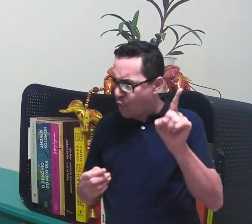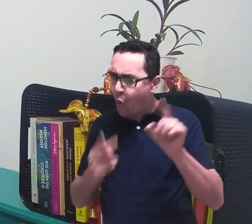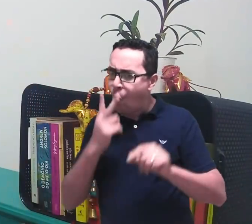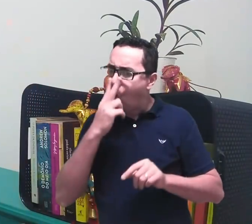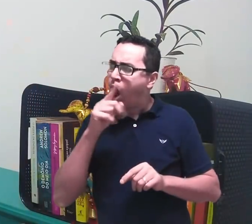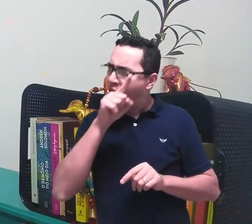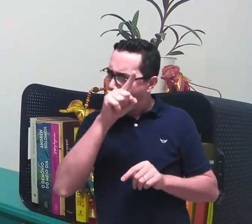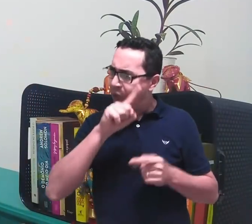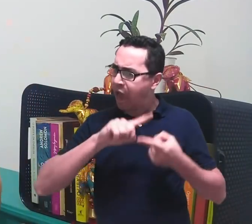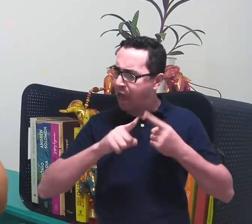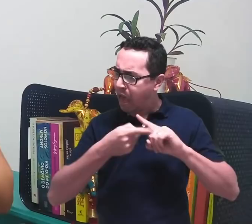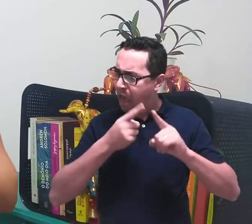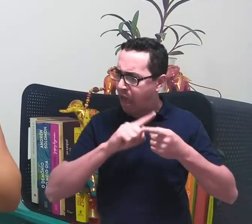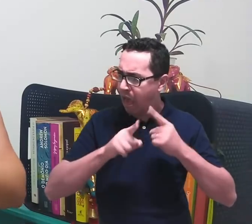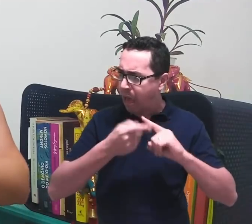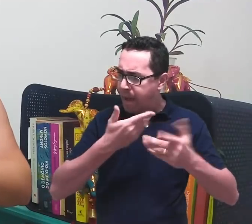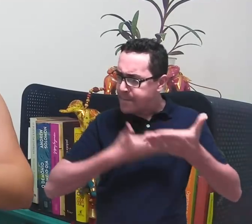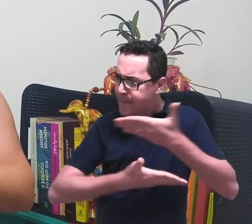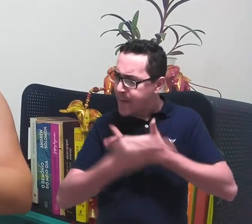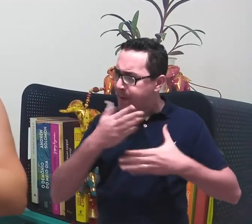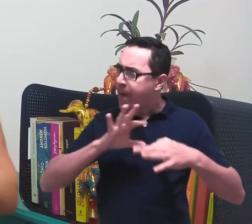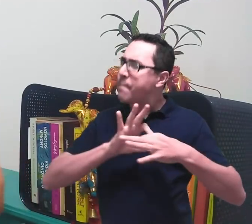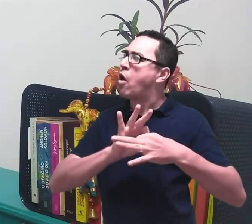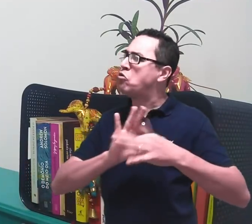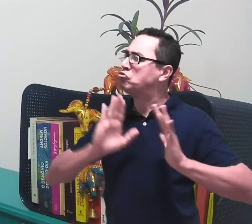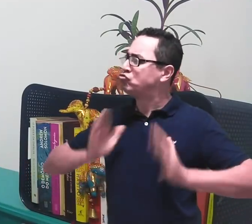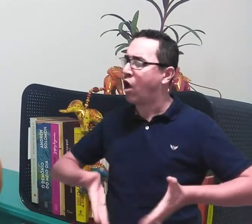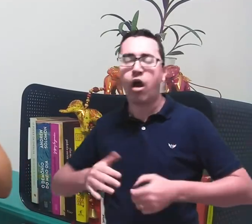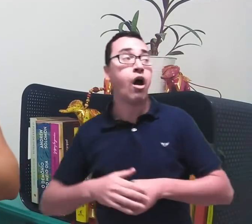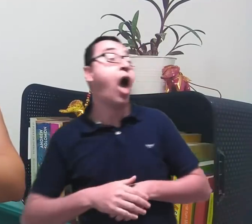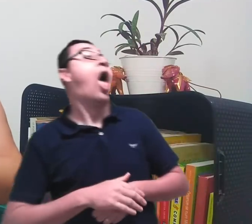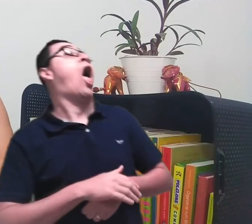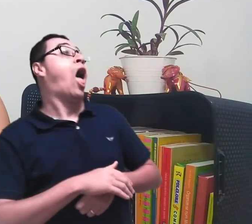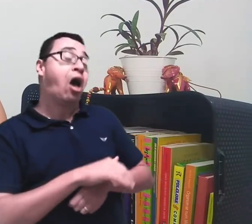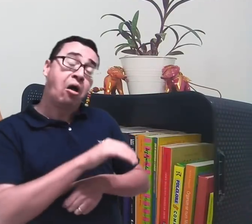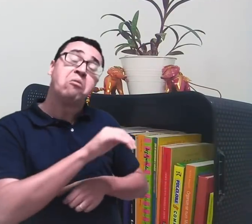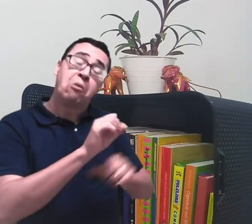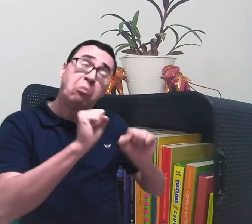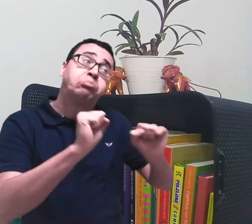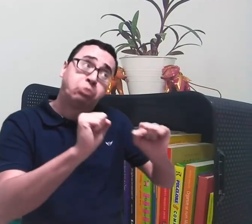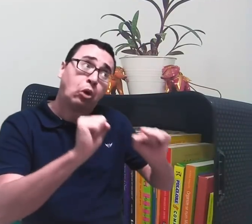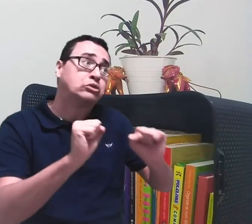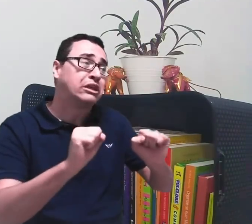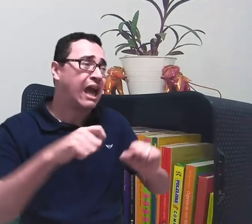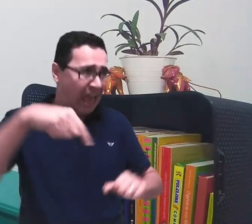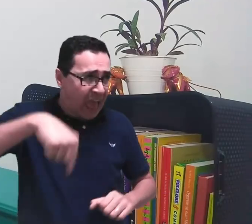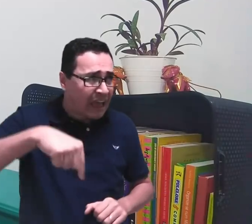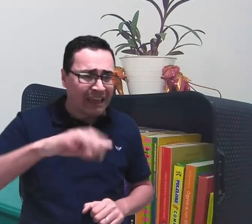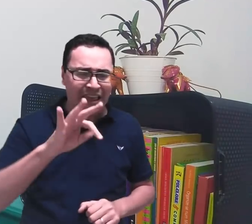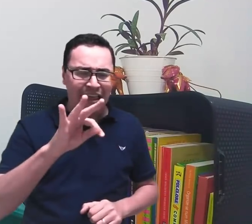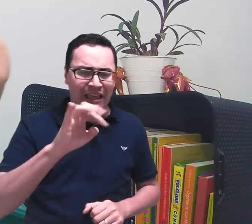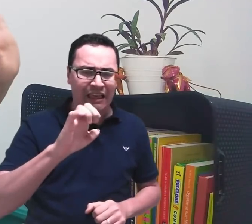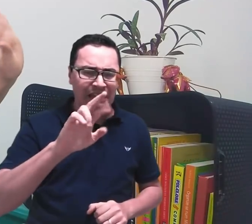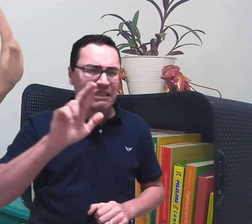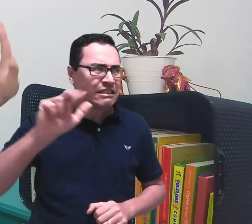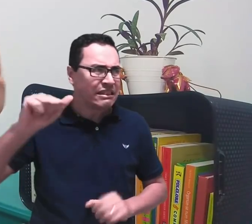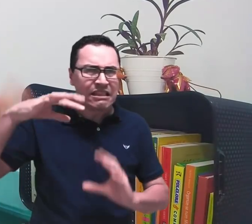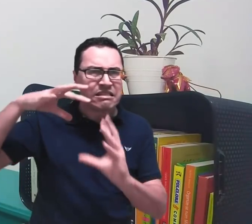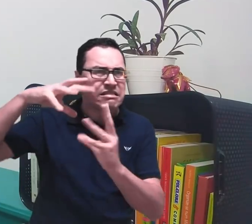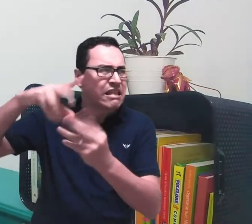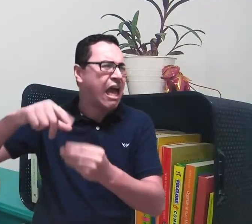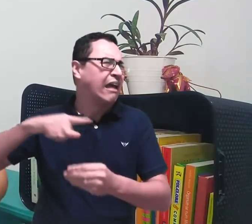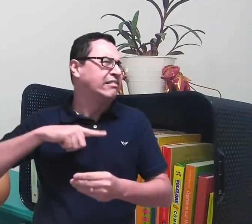cativou. É possível, disse a raposa. Na terra, a gente vê todo tipo